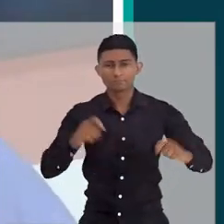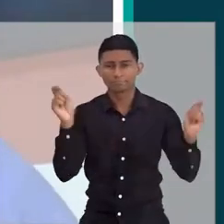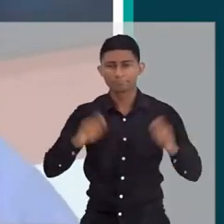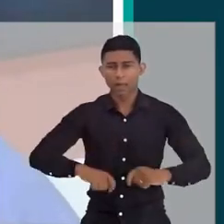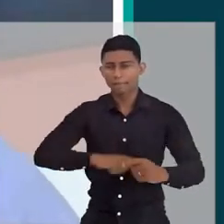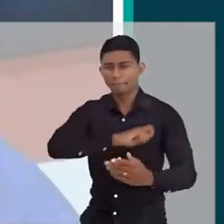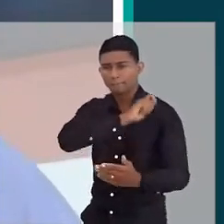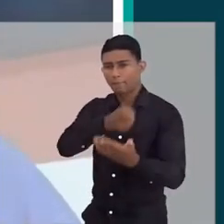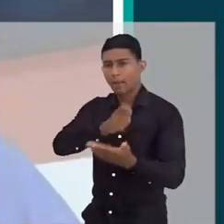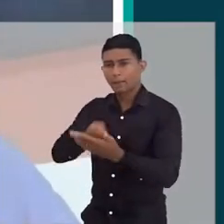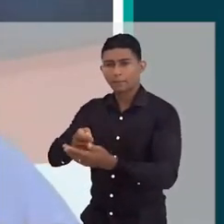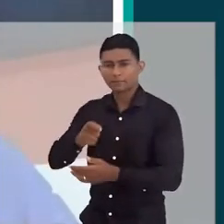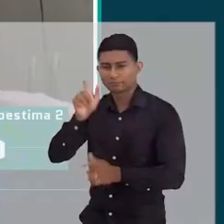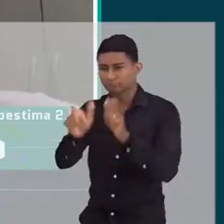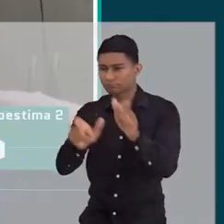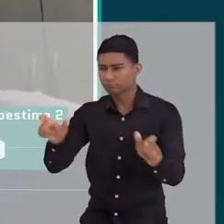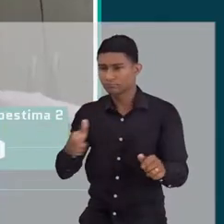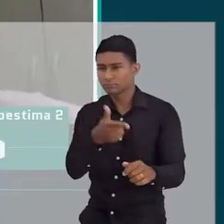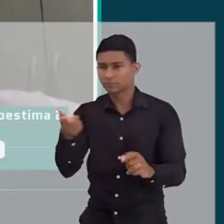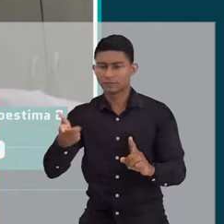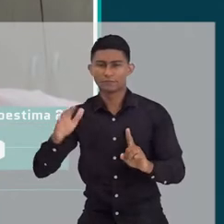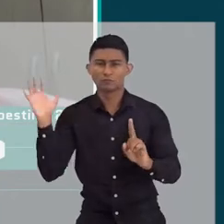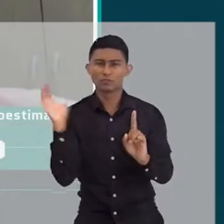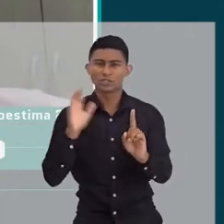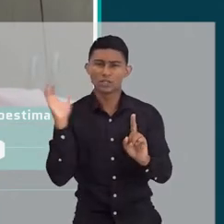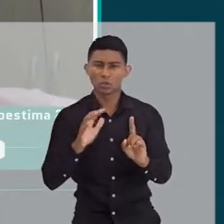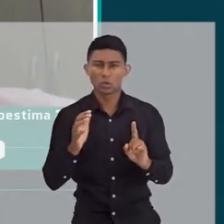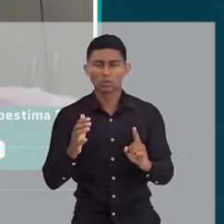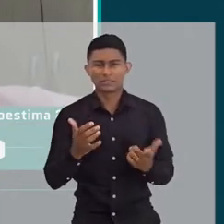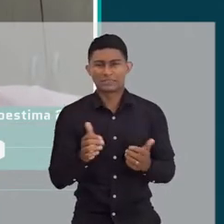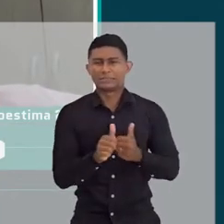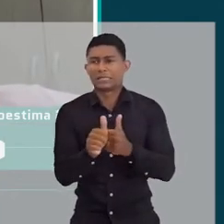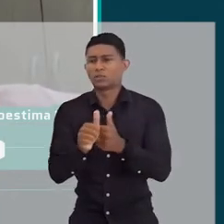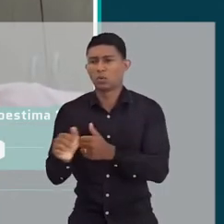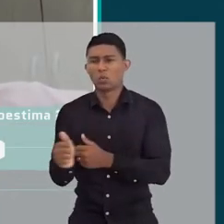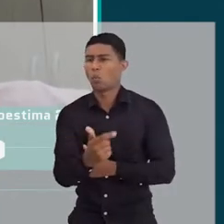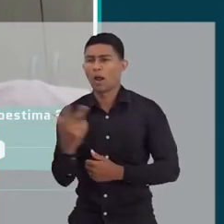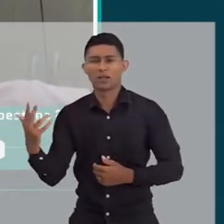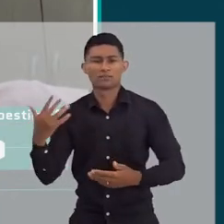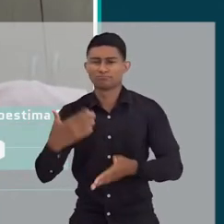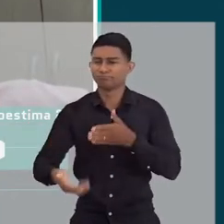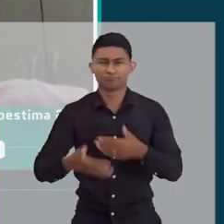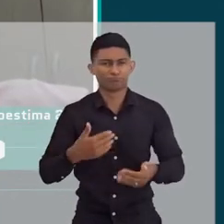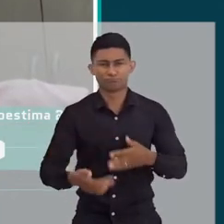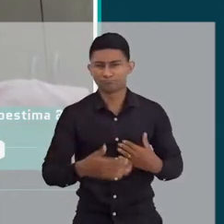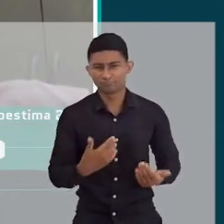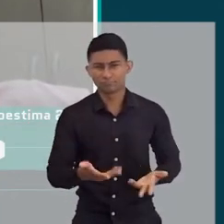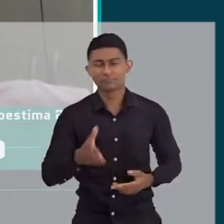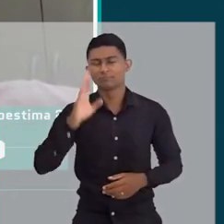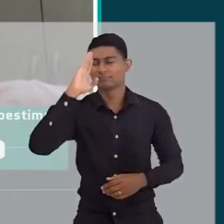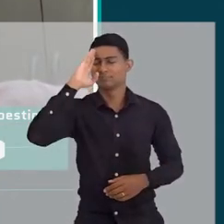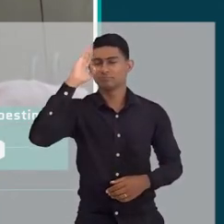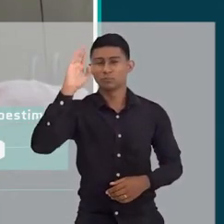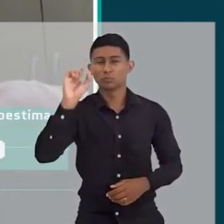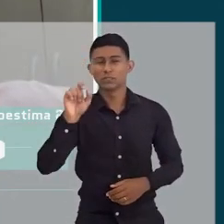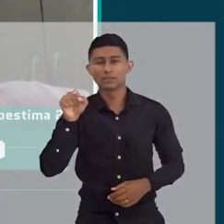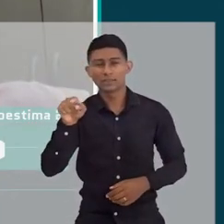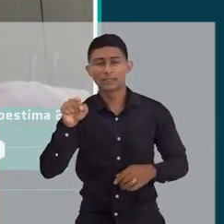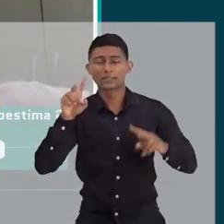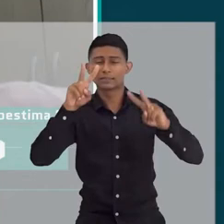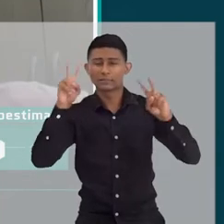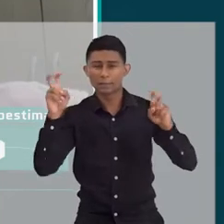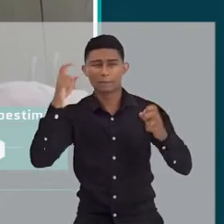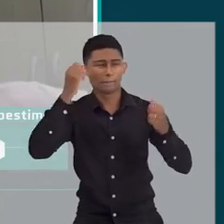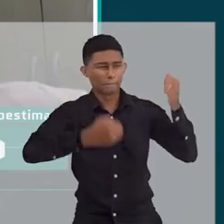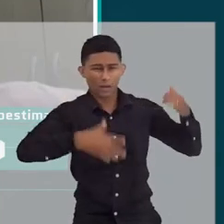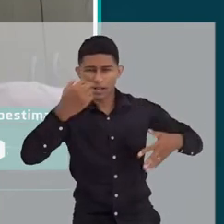privilegiando influenciadores negros de diversos tamanhos. Não é sobre alcance, mas é sim sobre a relevância